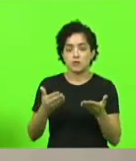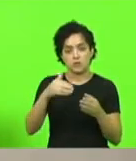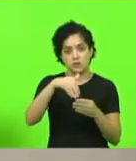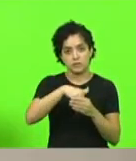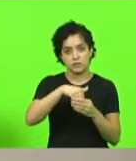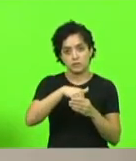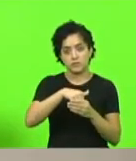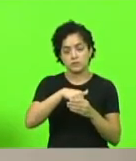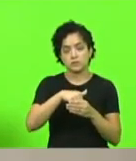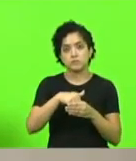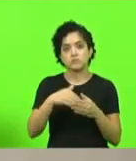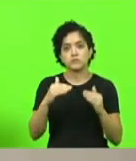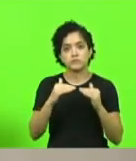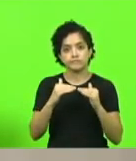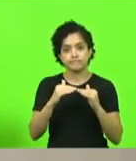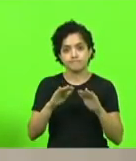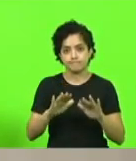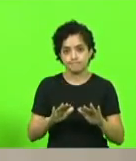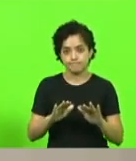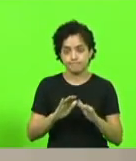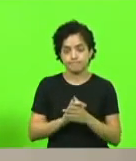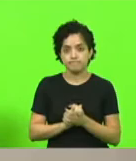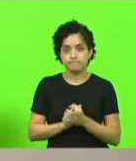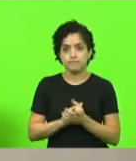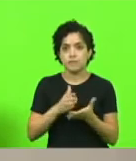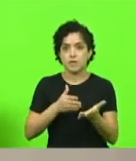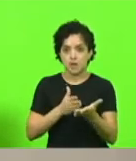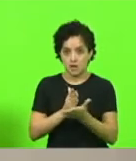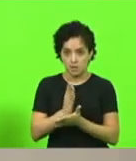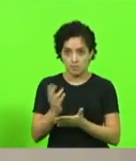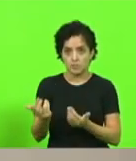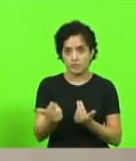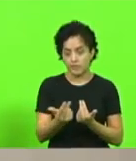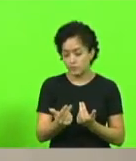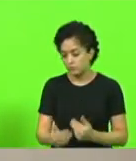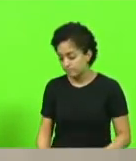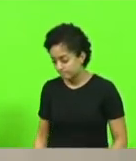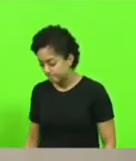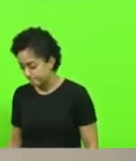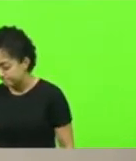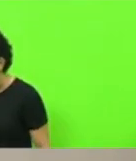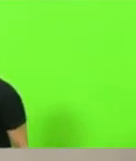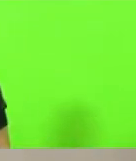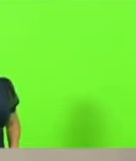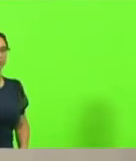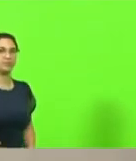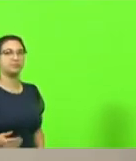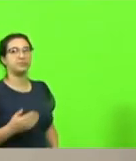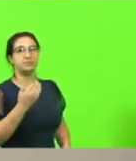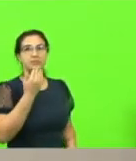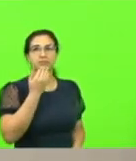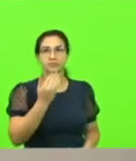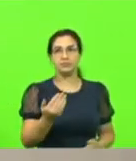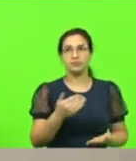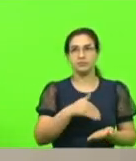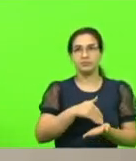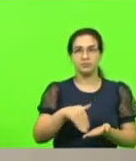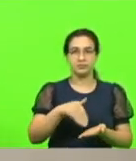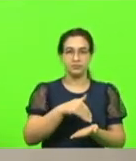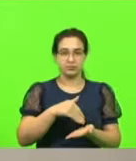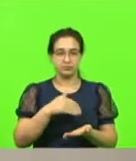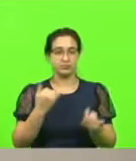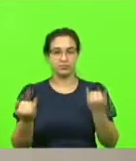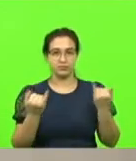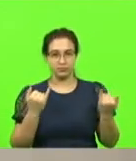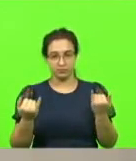votação, deputados que aprovam, permaneçam como se encontram. Aprovado por unanimidade. Pedido de informação 652, autor deputado Bruno Souza, solicitando